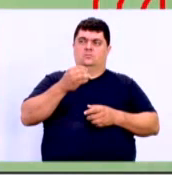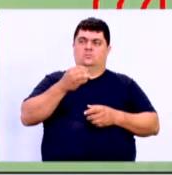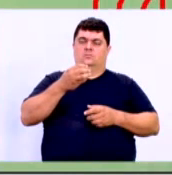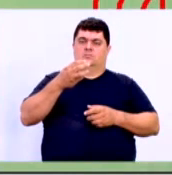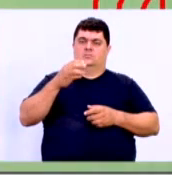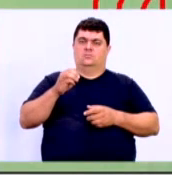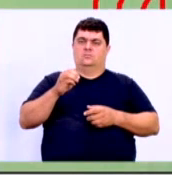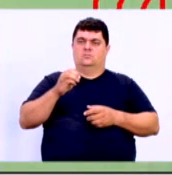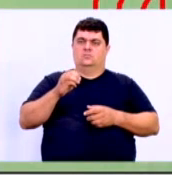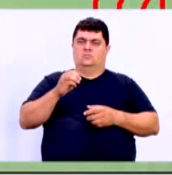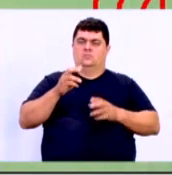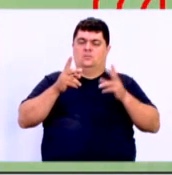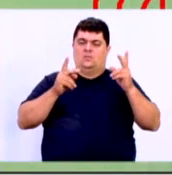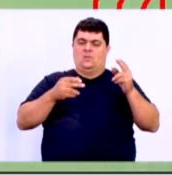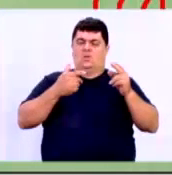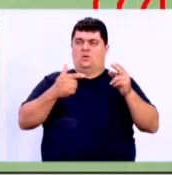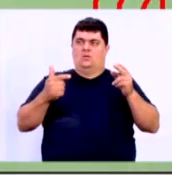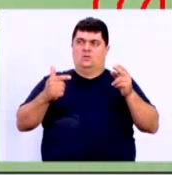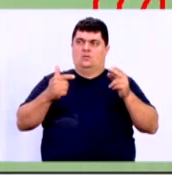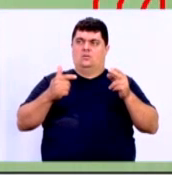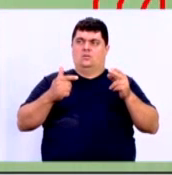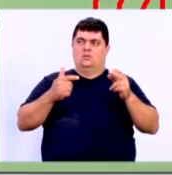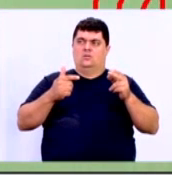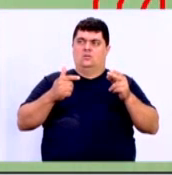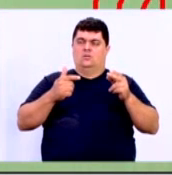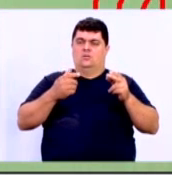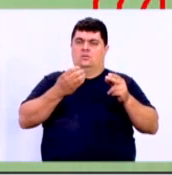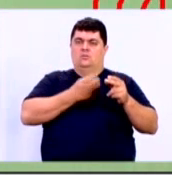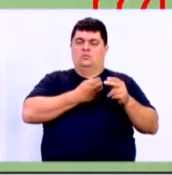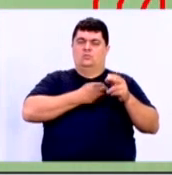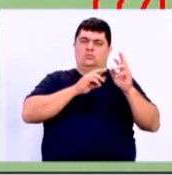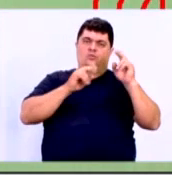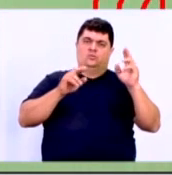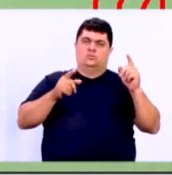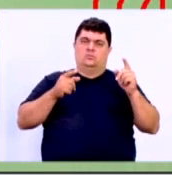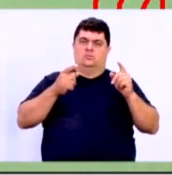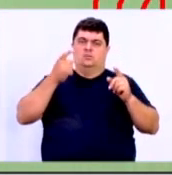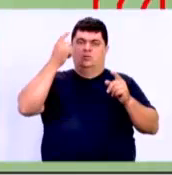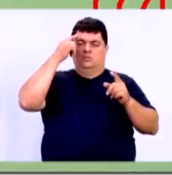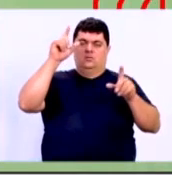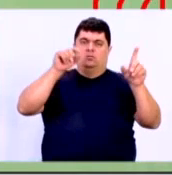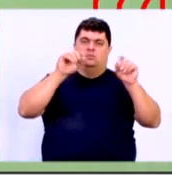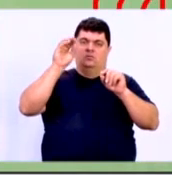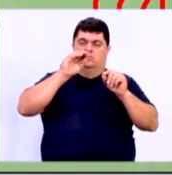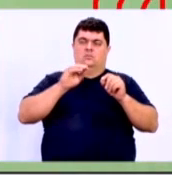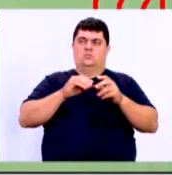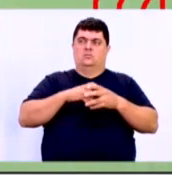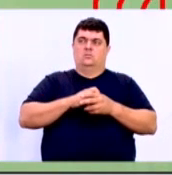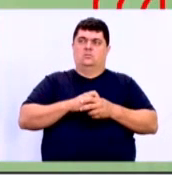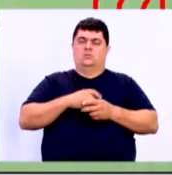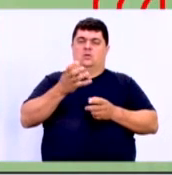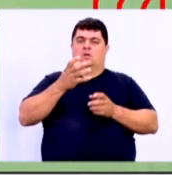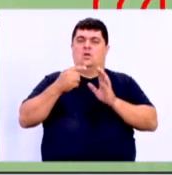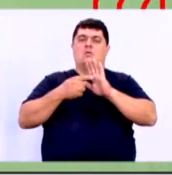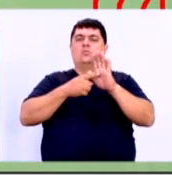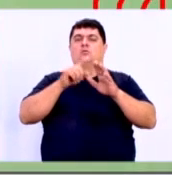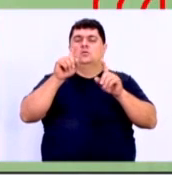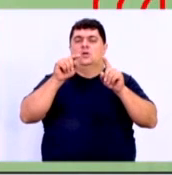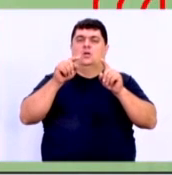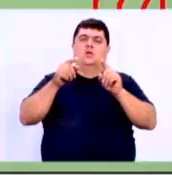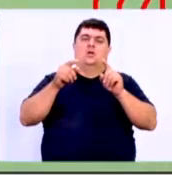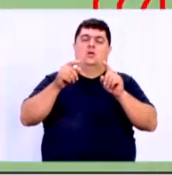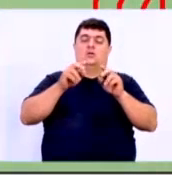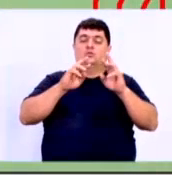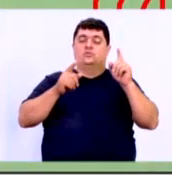deu o mesmo resultado de lá, porque talvez eu não observei os números e foi feito meio de cabeça aqui. Mas o que eu quero mostrar para vocês, a